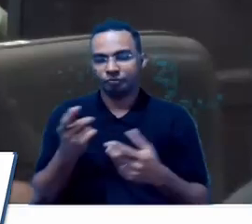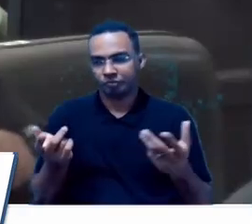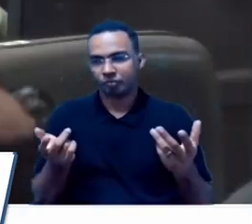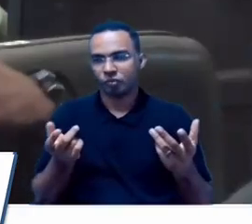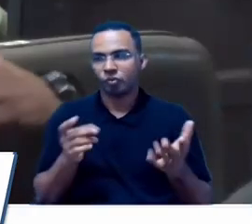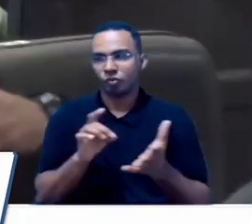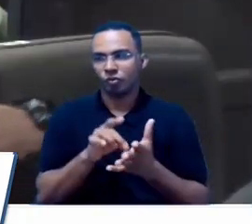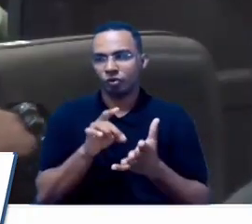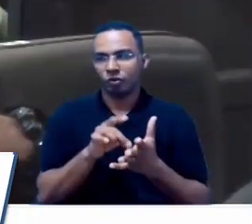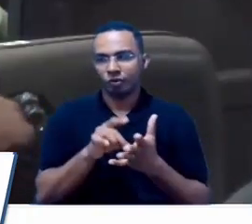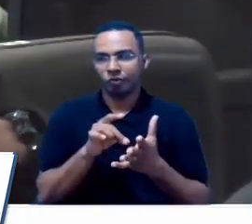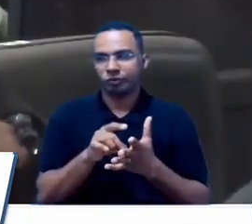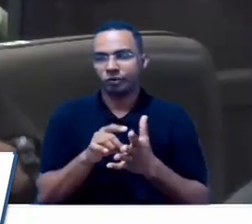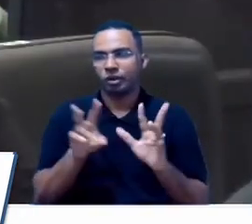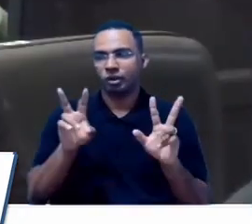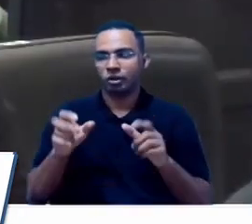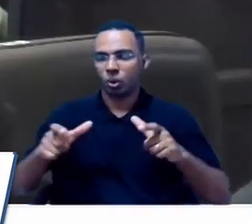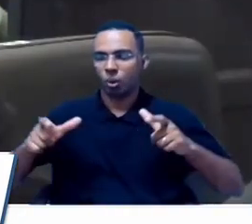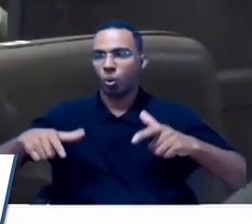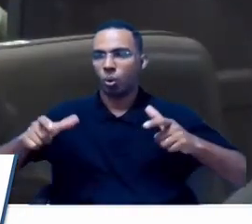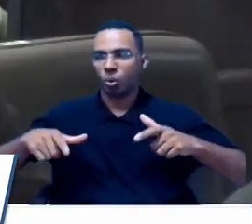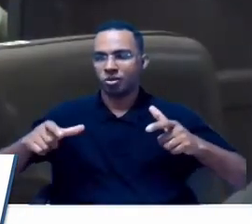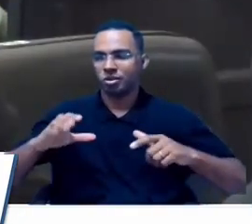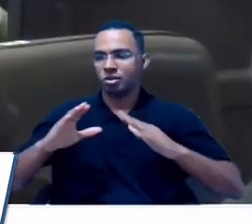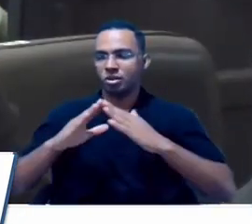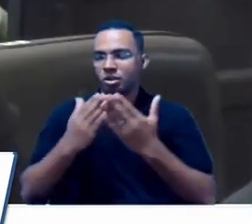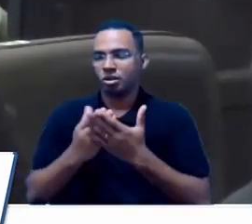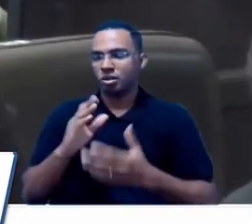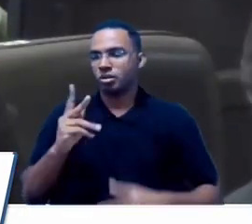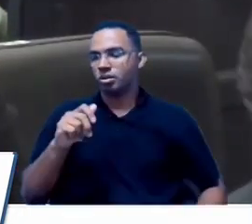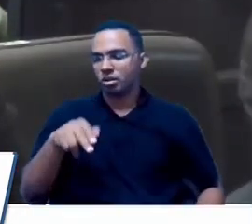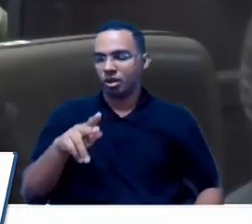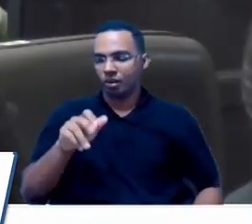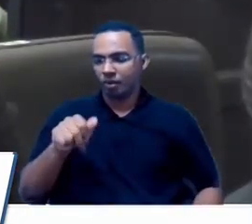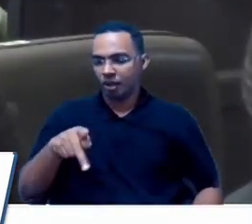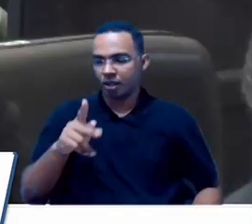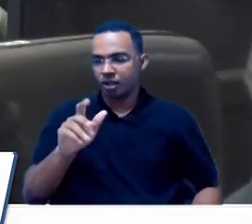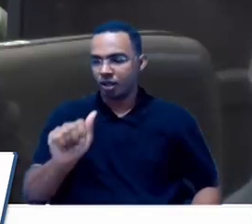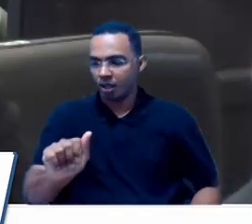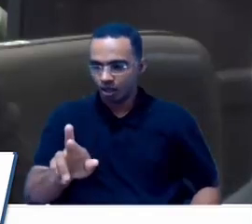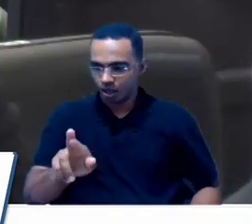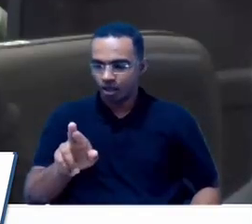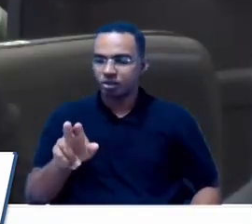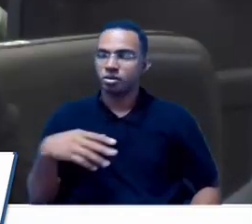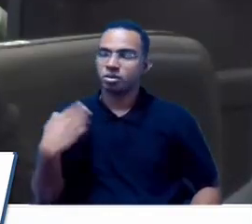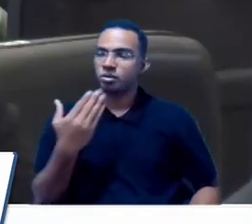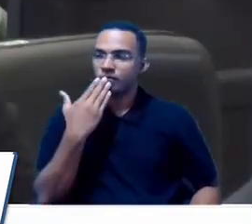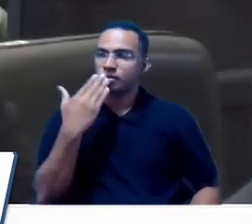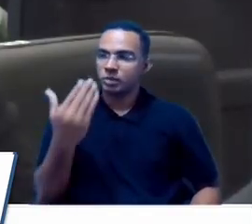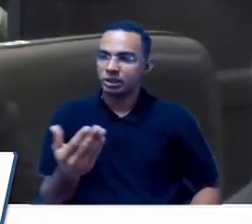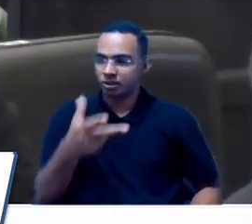realmente geográfica dele, né, do Champagnat mesmo, muito complicado ali. E nós pedimos para o